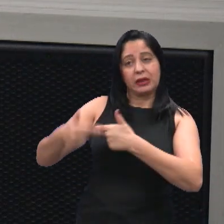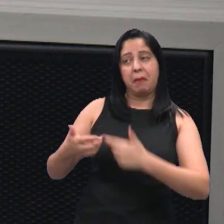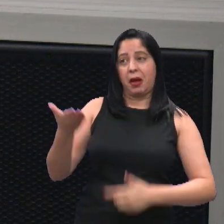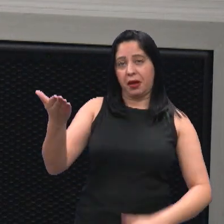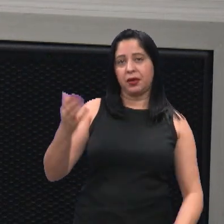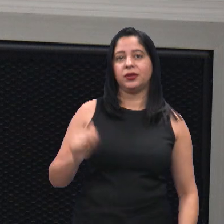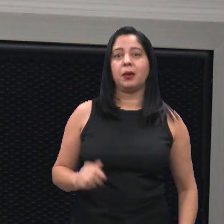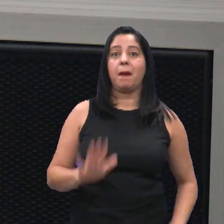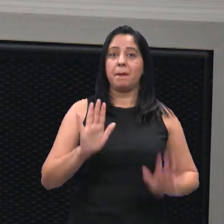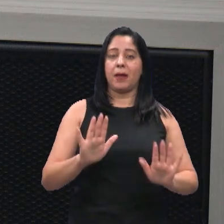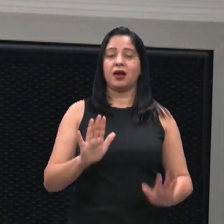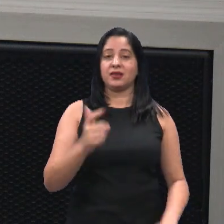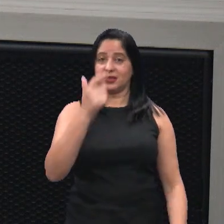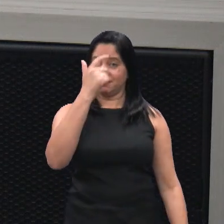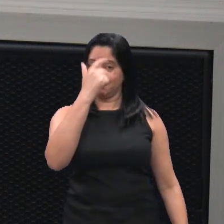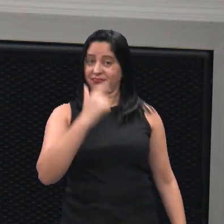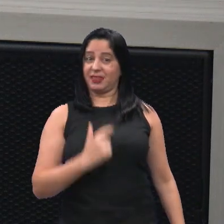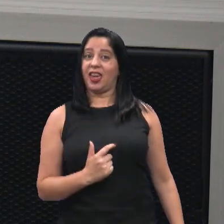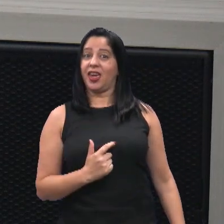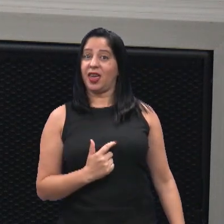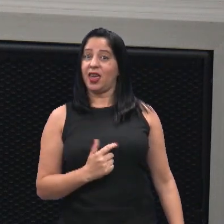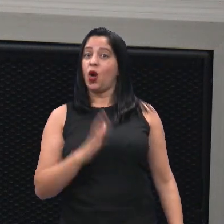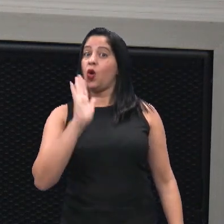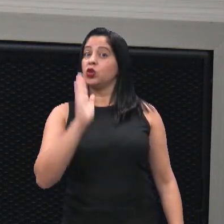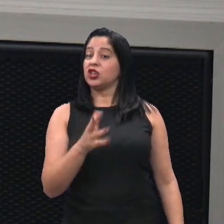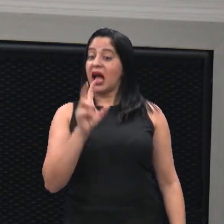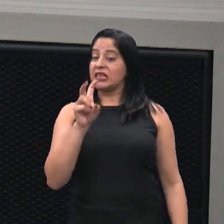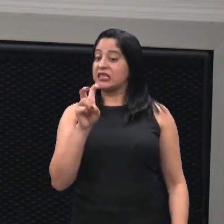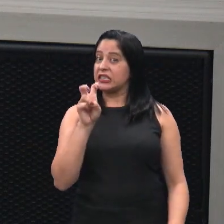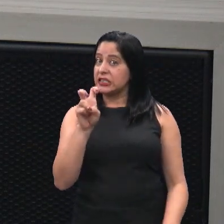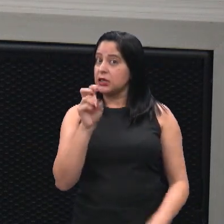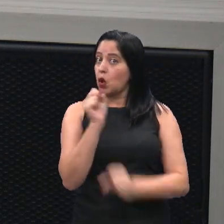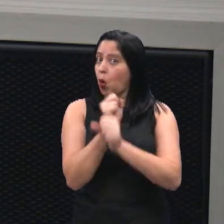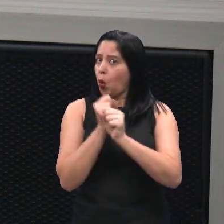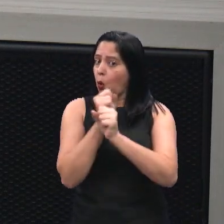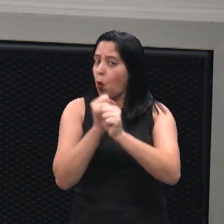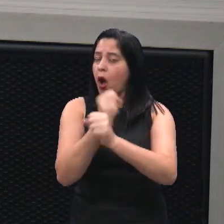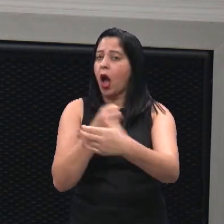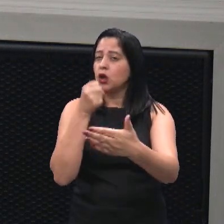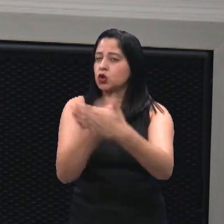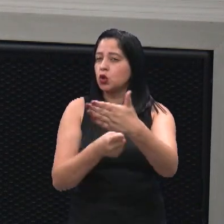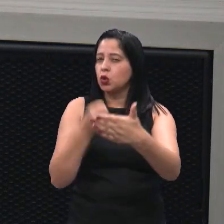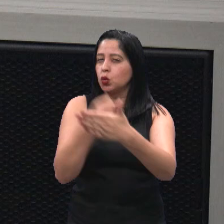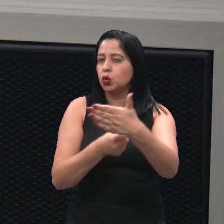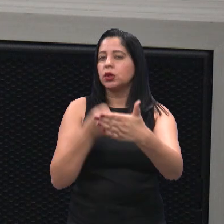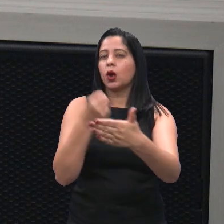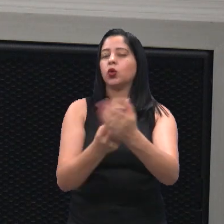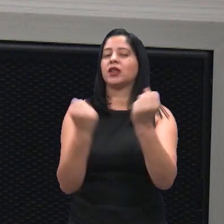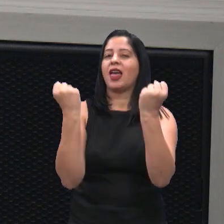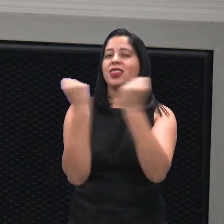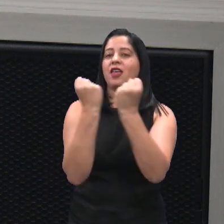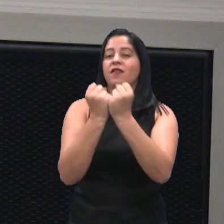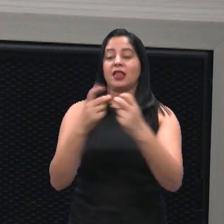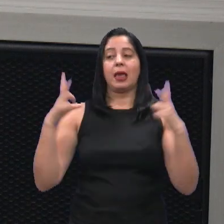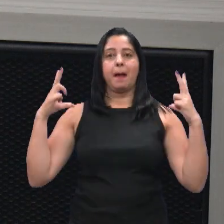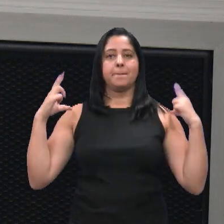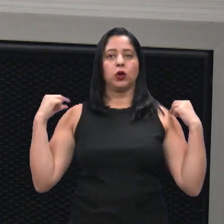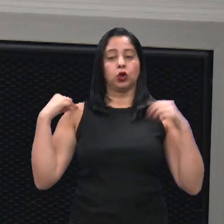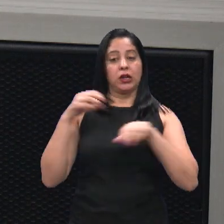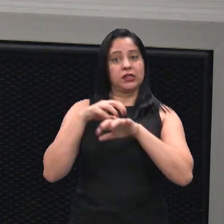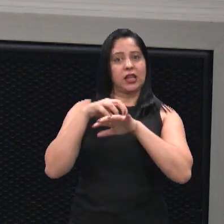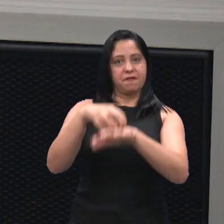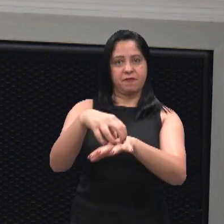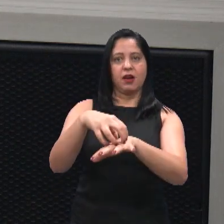este vereador tem uma luta de 5 anos em prol dos escolares. E, graças a Deus, hoje, esse projeto